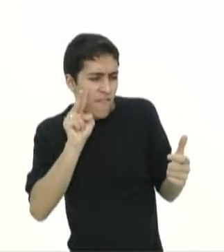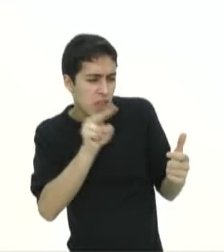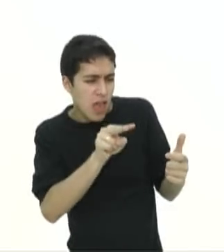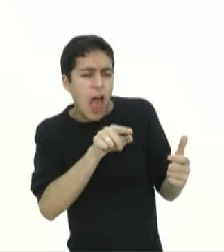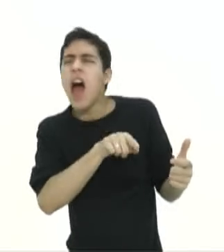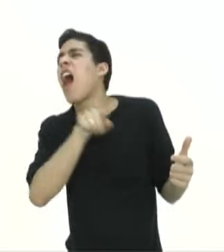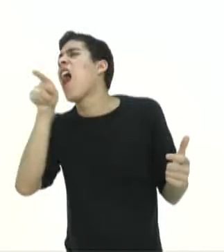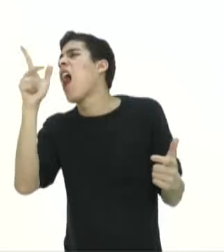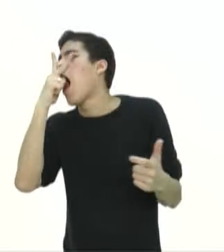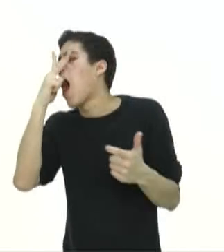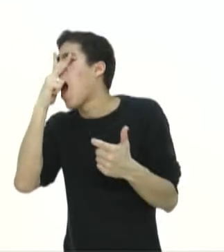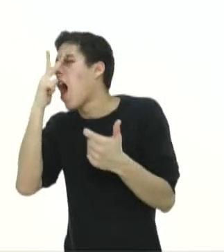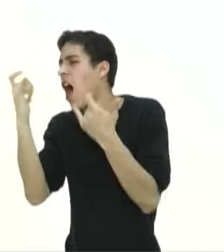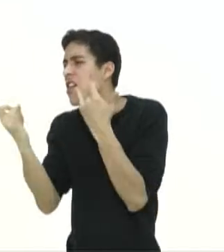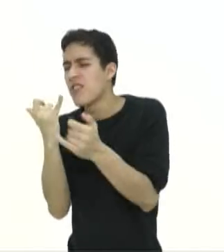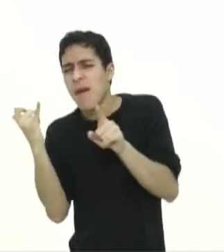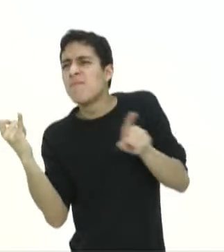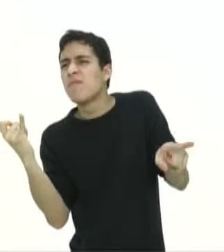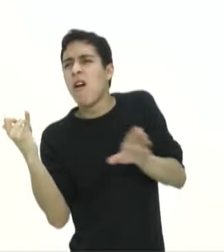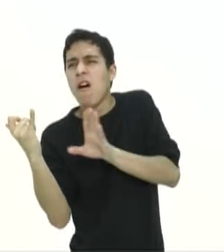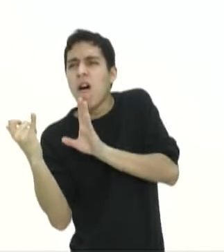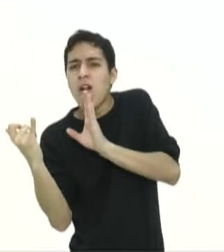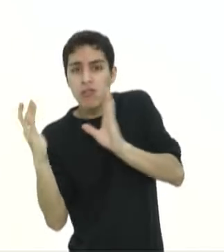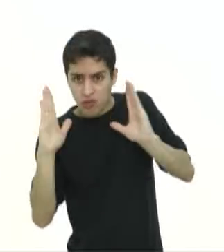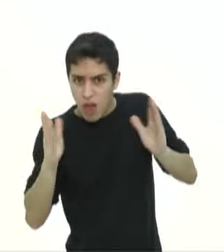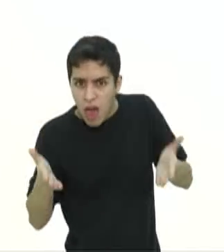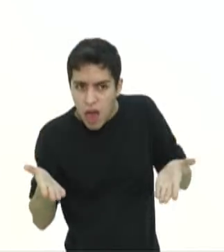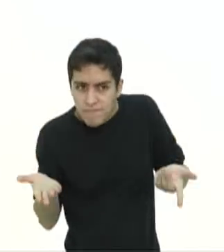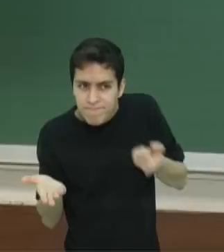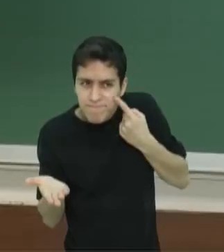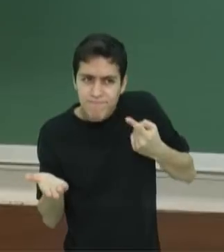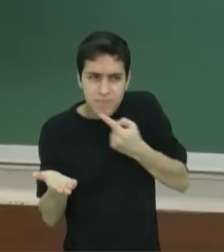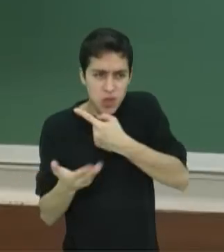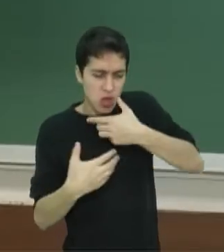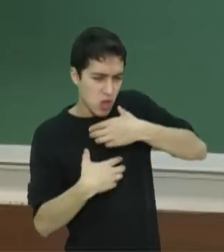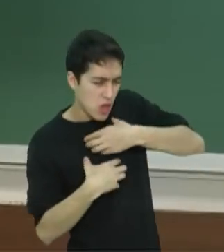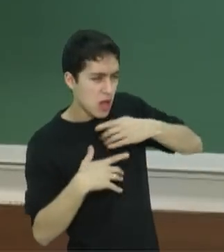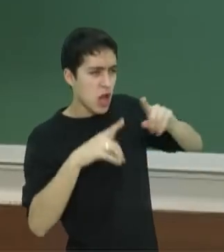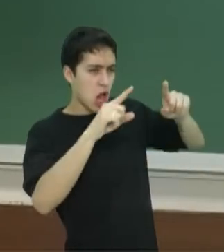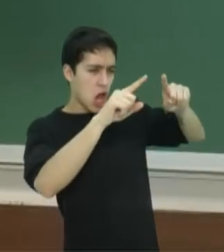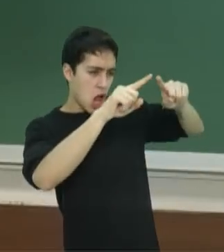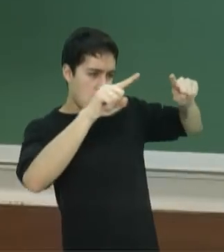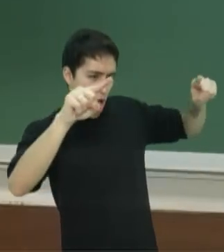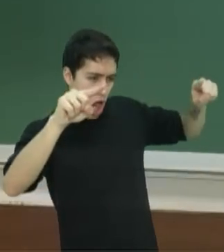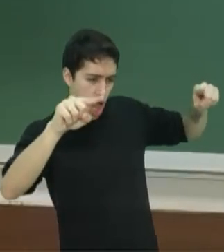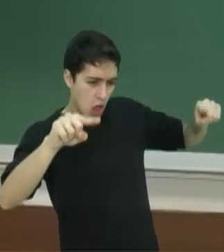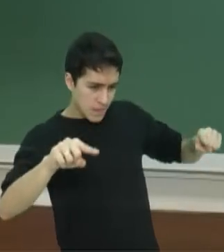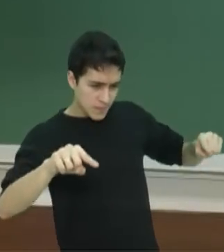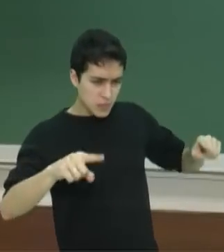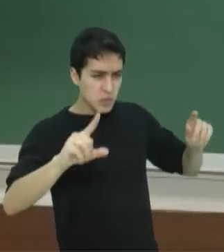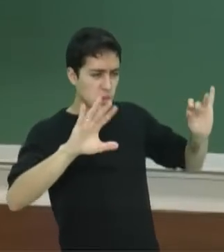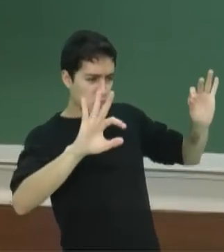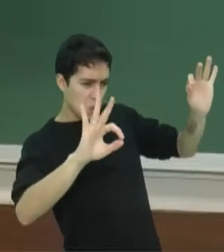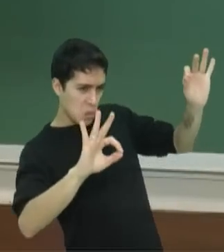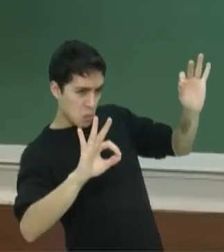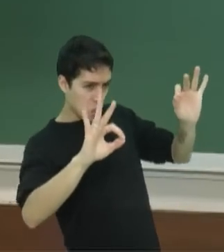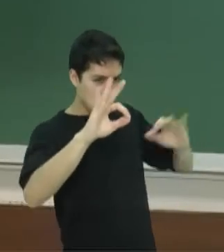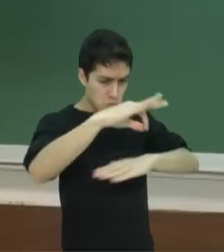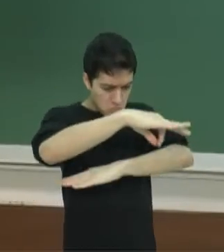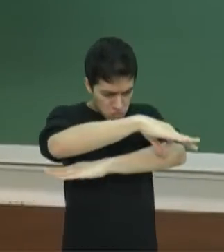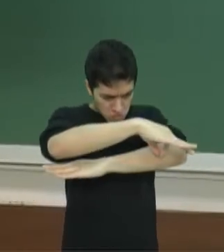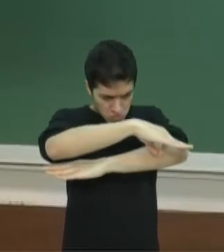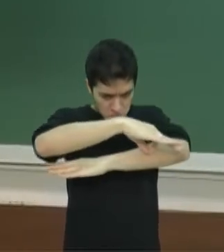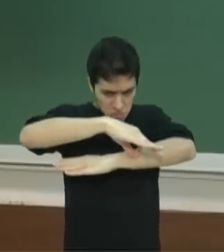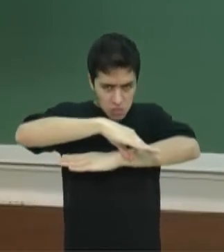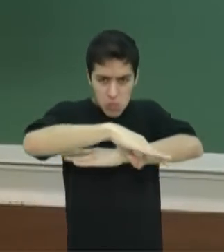essa? Então perceba aqui, ó, a maneira, vamos olhar aqui o telhado, vamos olhar